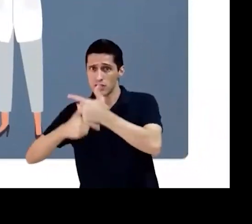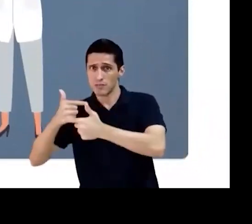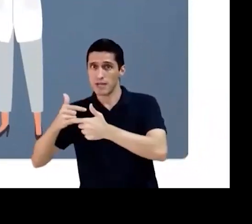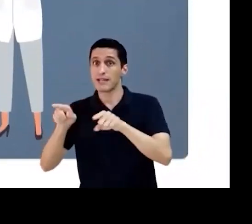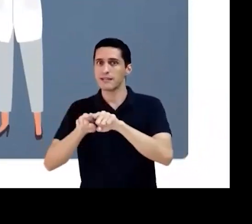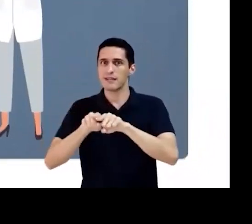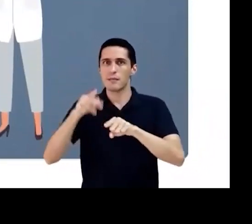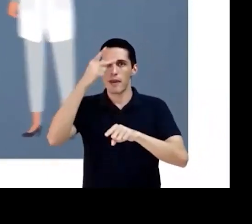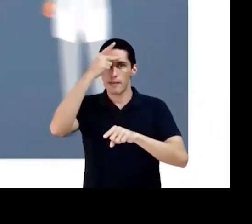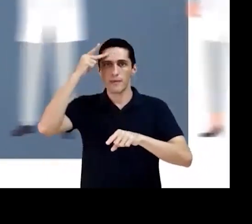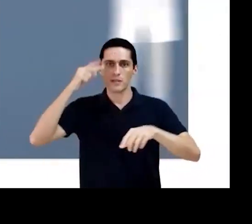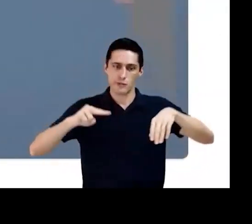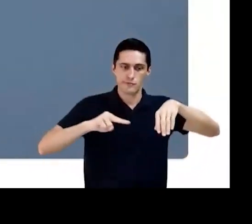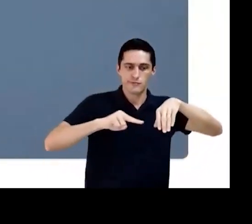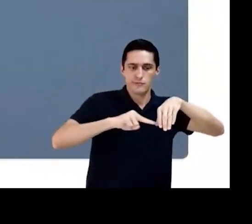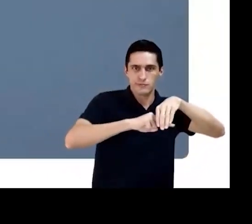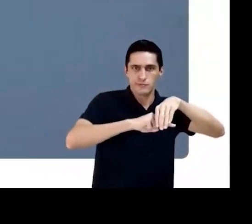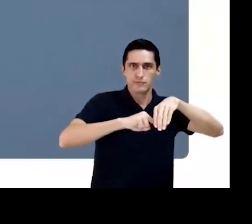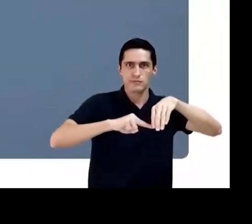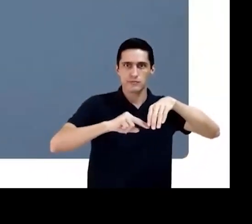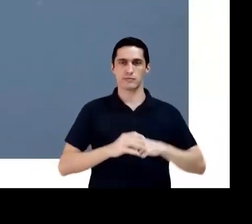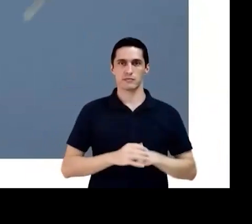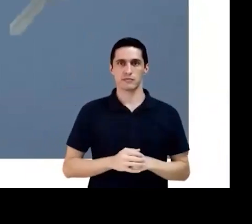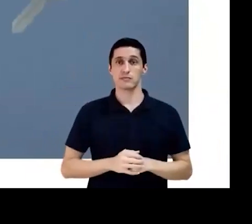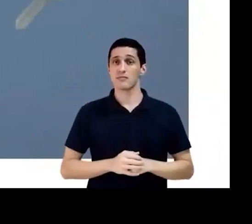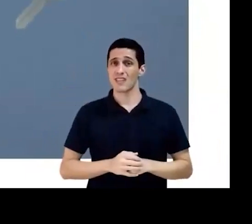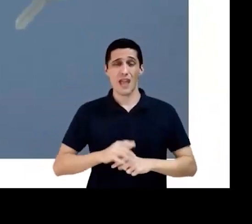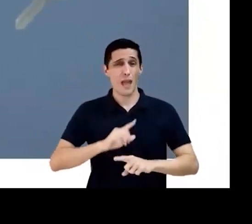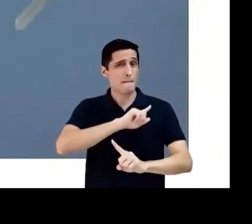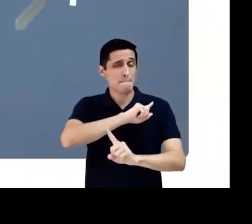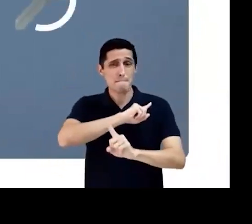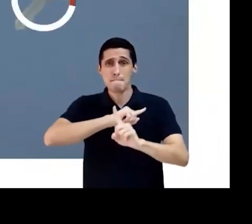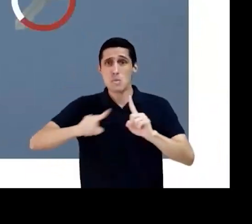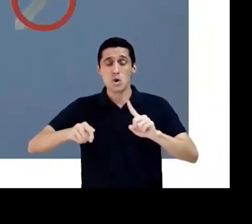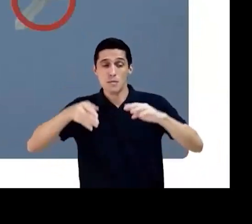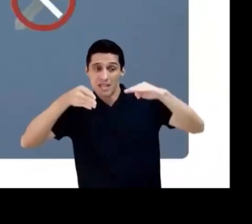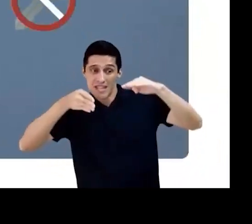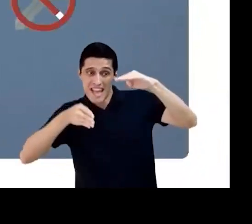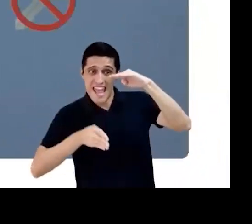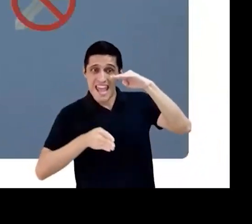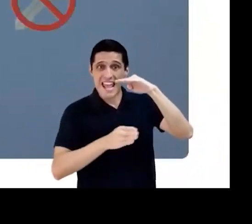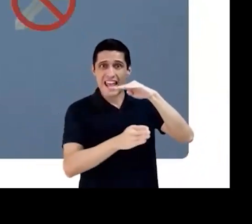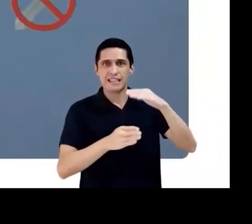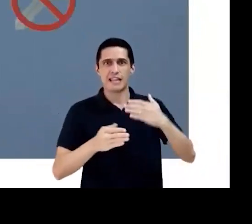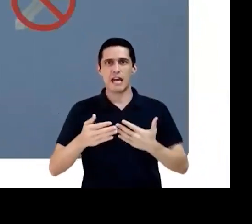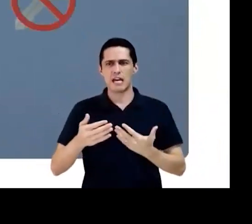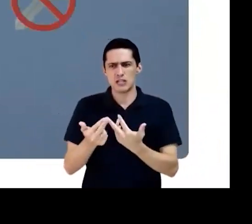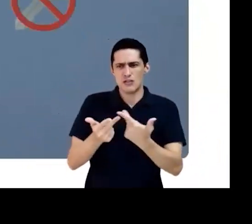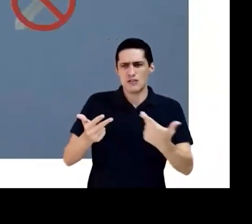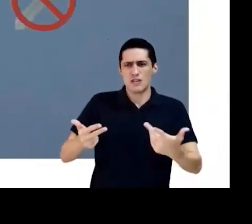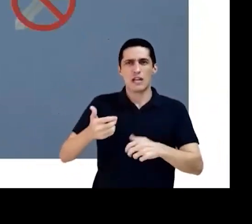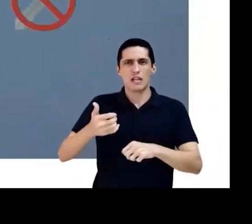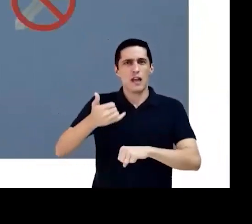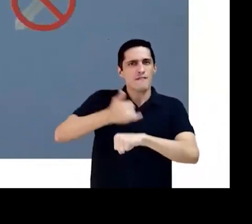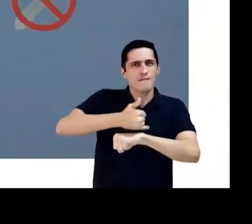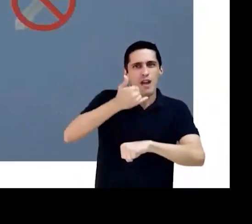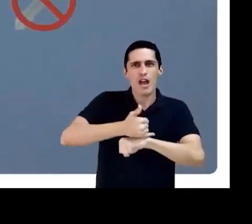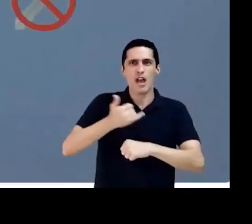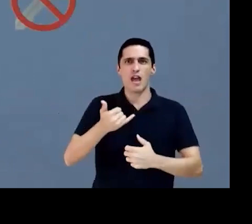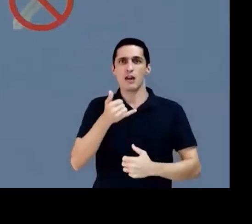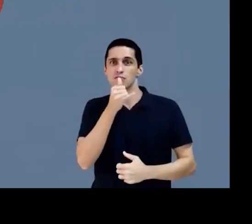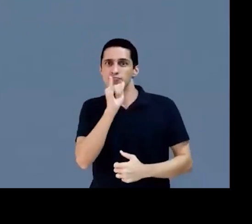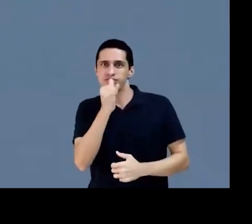profissionais quanto dos pacientes. Em hipótese alguma, é permitida a entrada no ambiente de exame com objetos metálicos